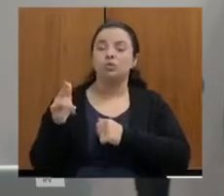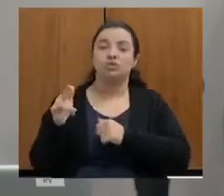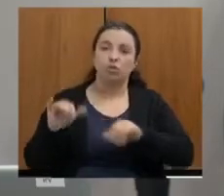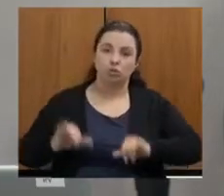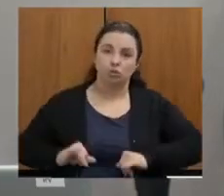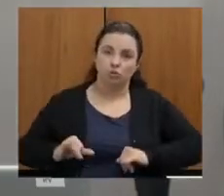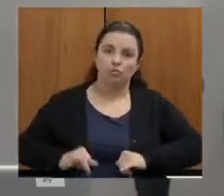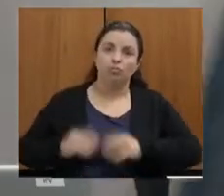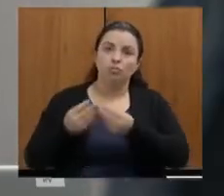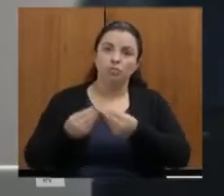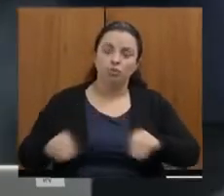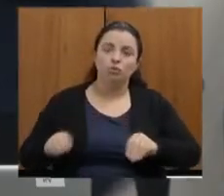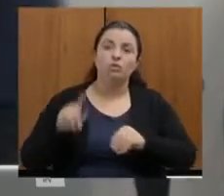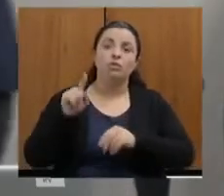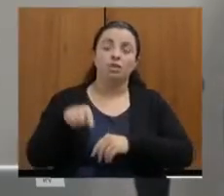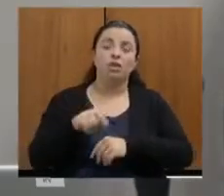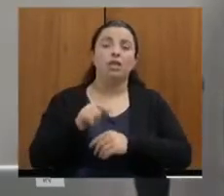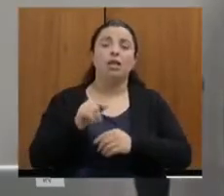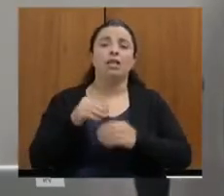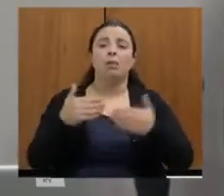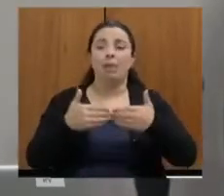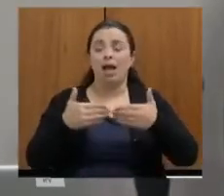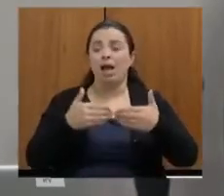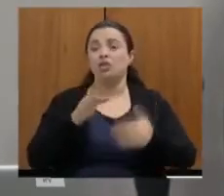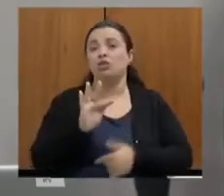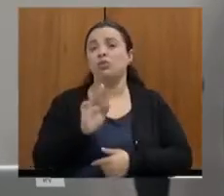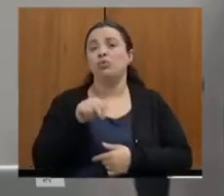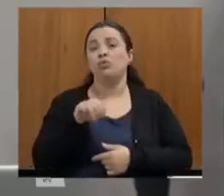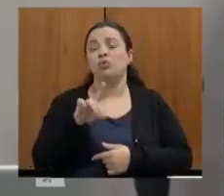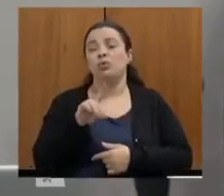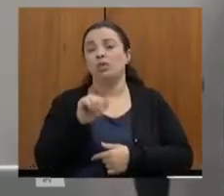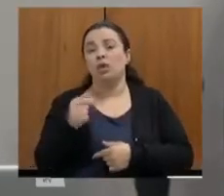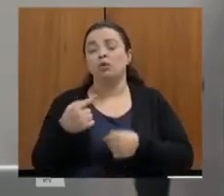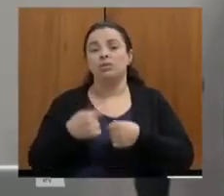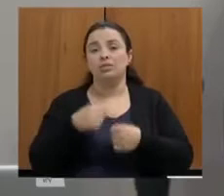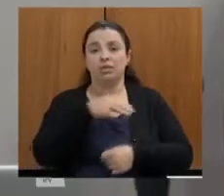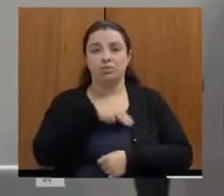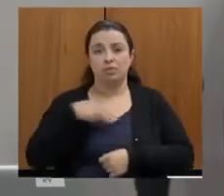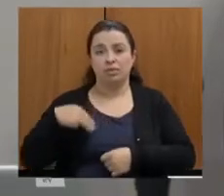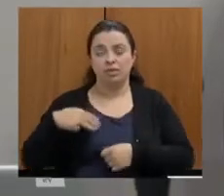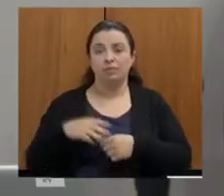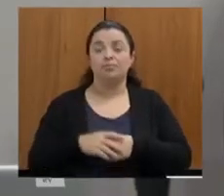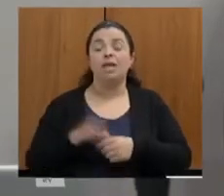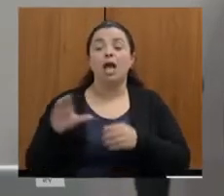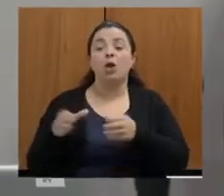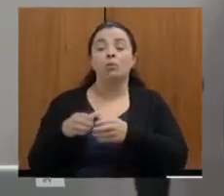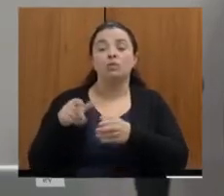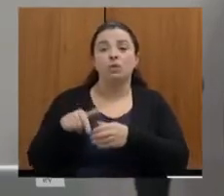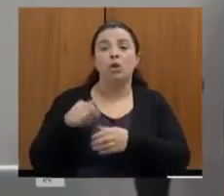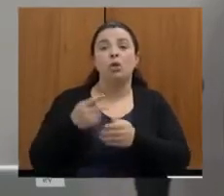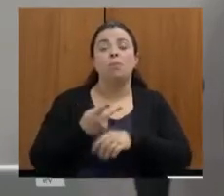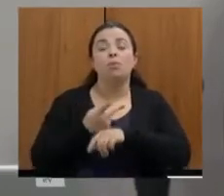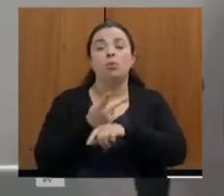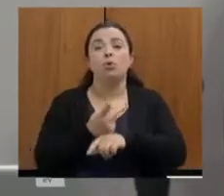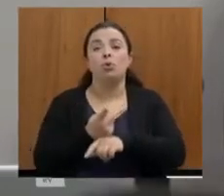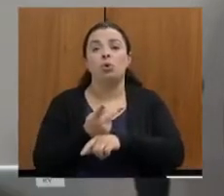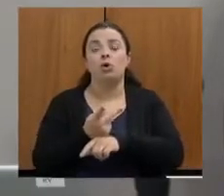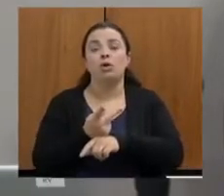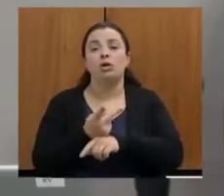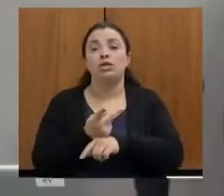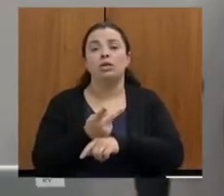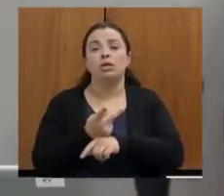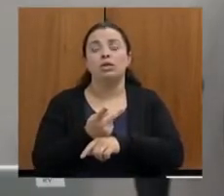é de e a comissão tem procurado investidores e outros